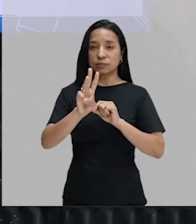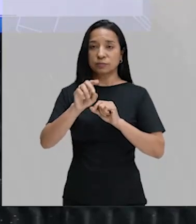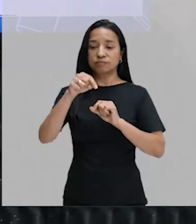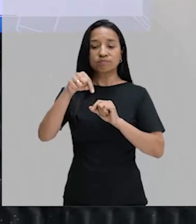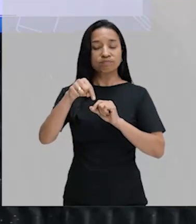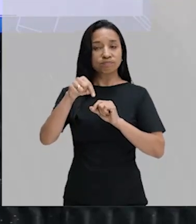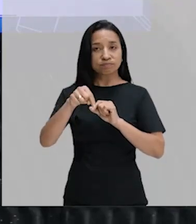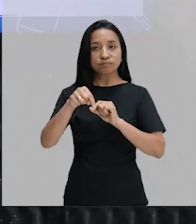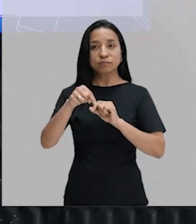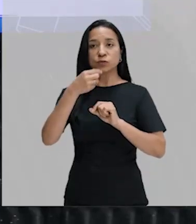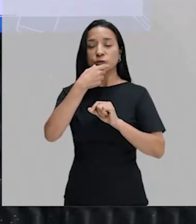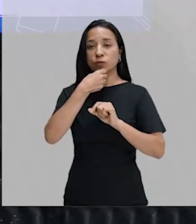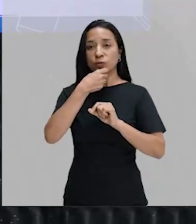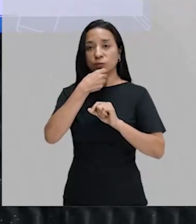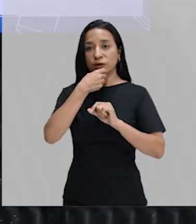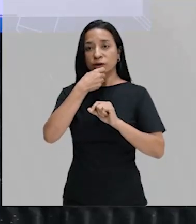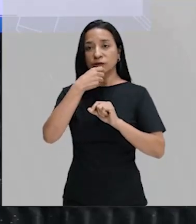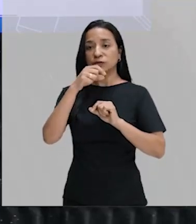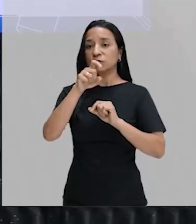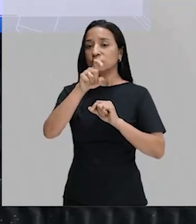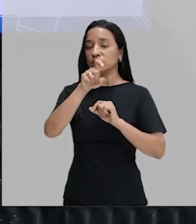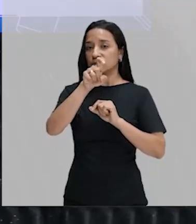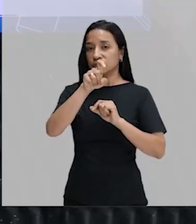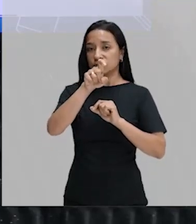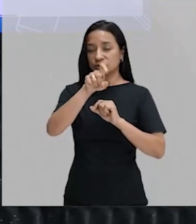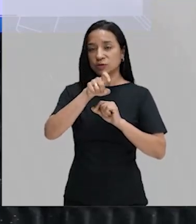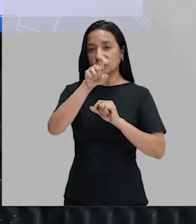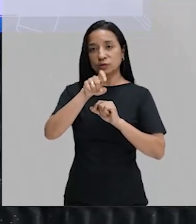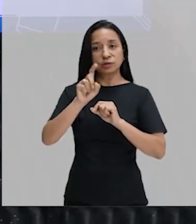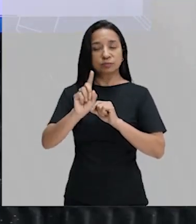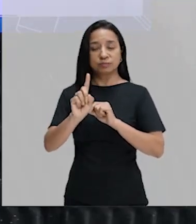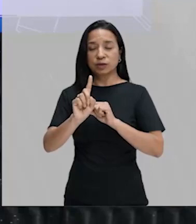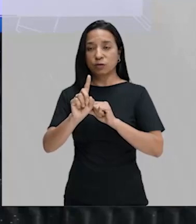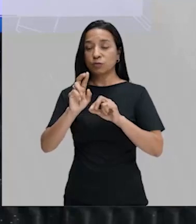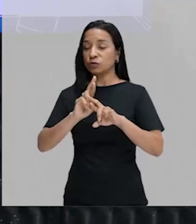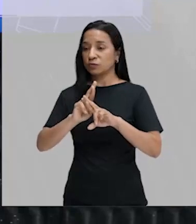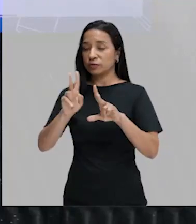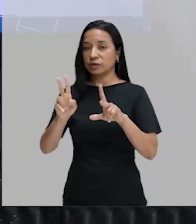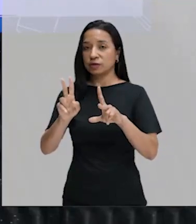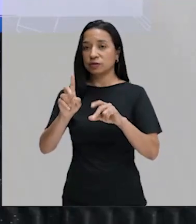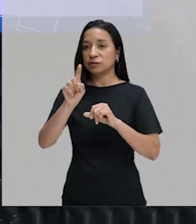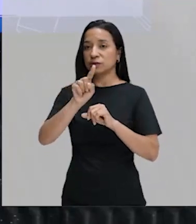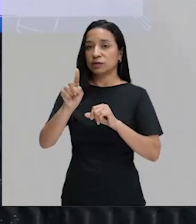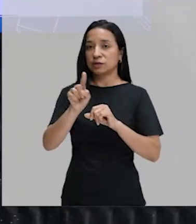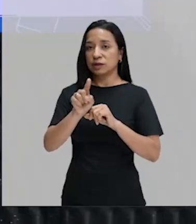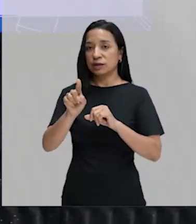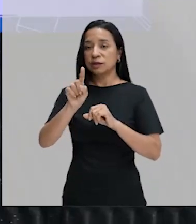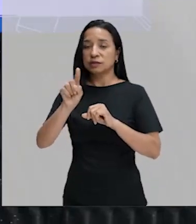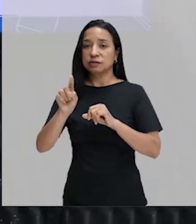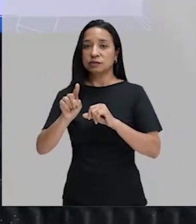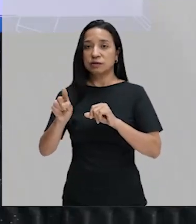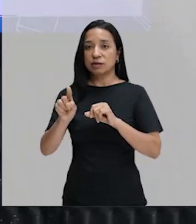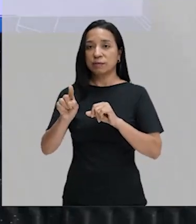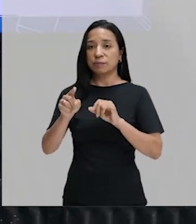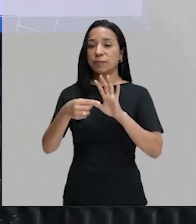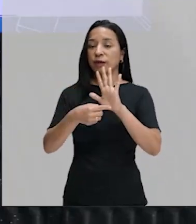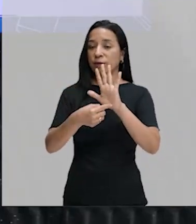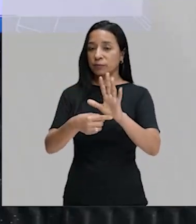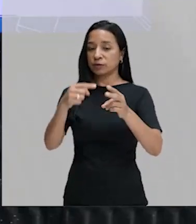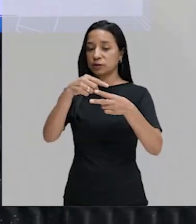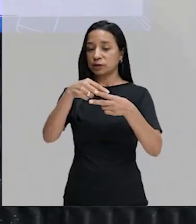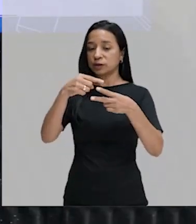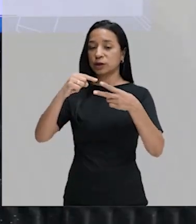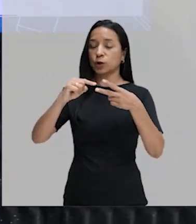o macho, que seria XX, não é XX. Ele vai ser o quê? ZZ. Ele apresenta dois